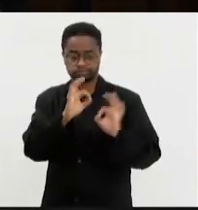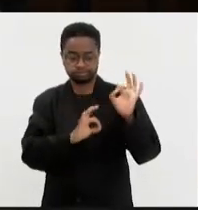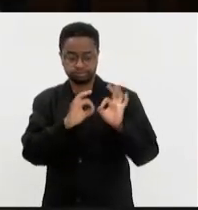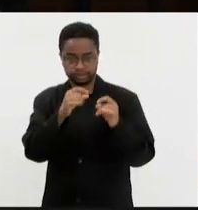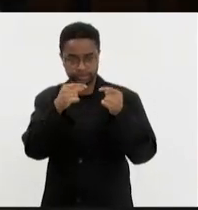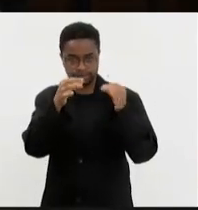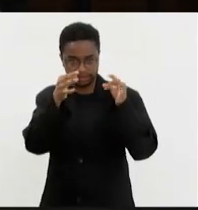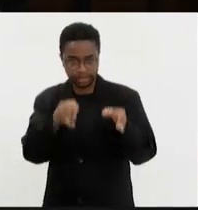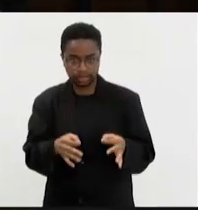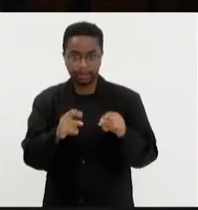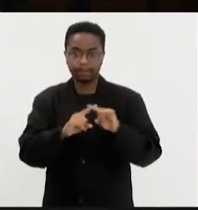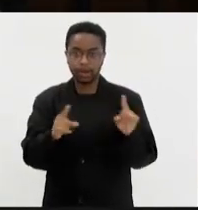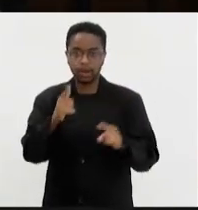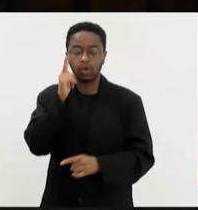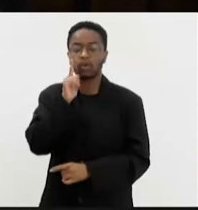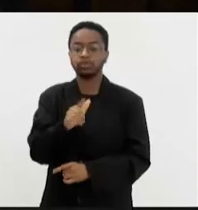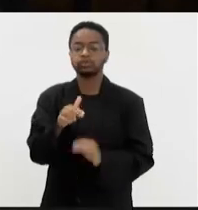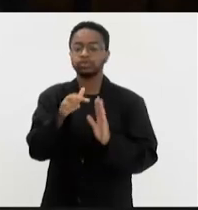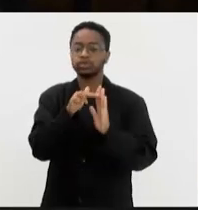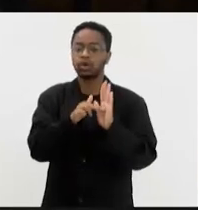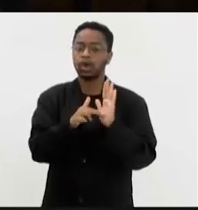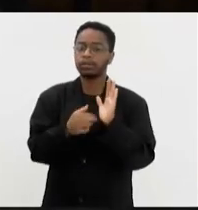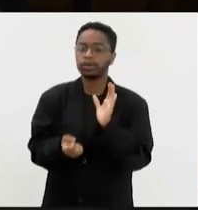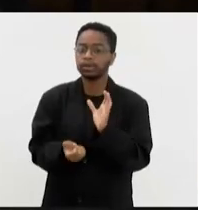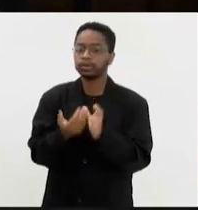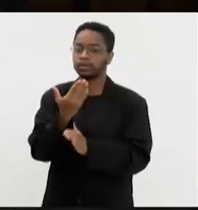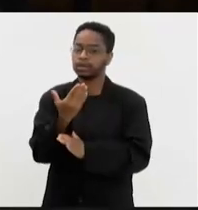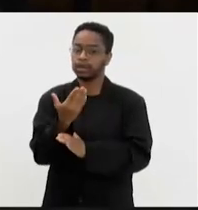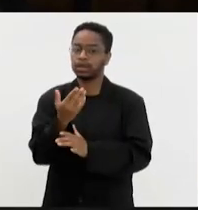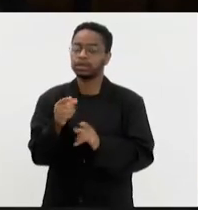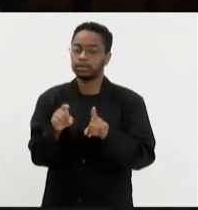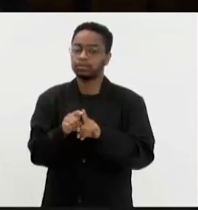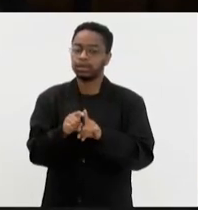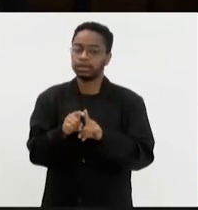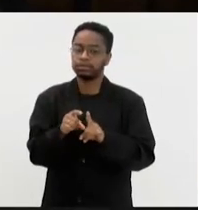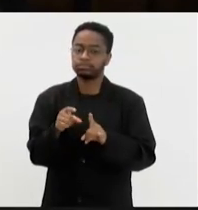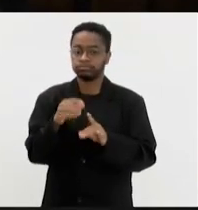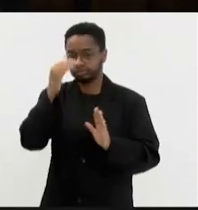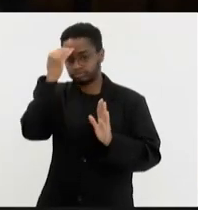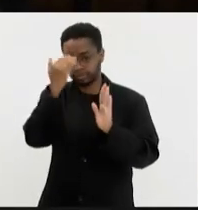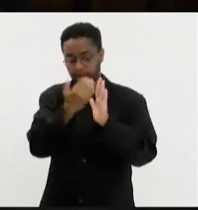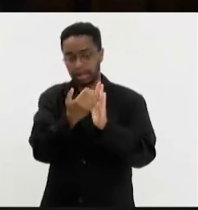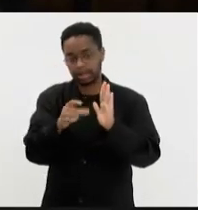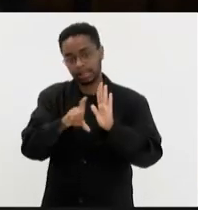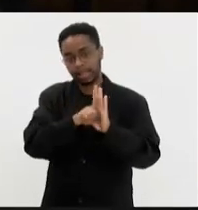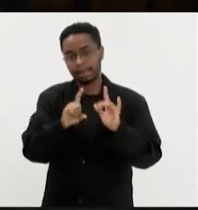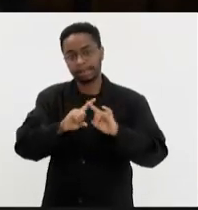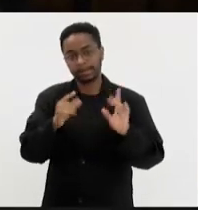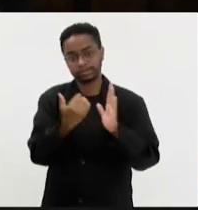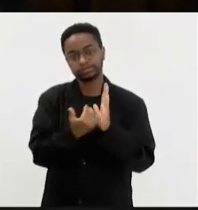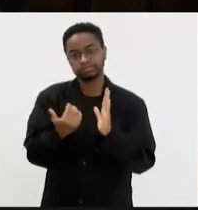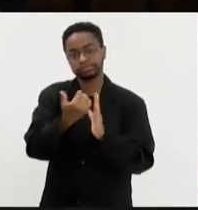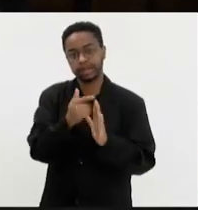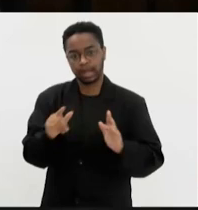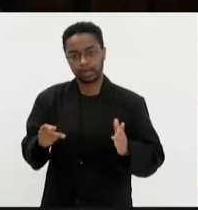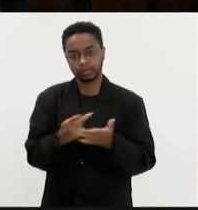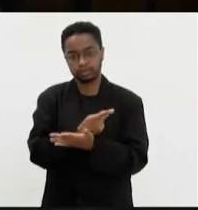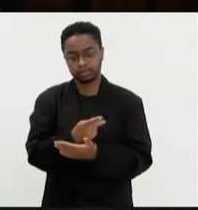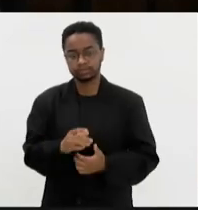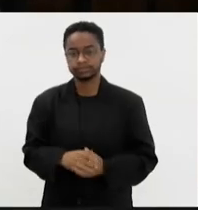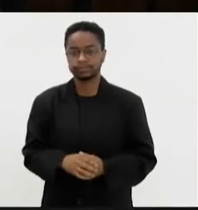tem uma capacidade normativa infralegal submetida a lei é Claro muito grande e nas